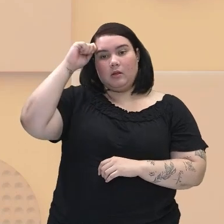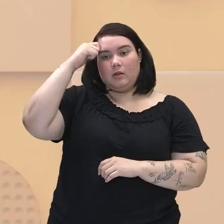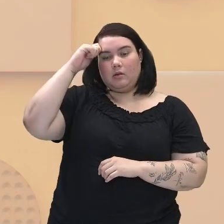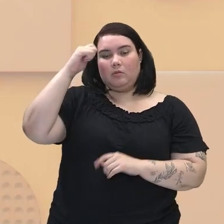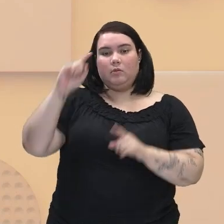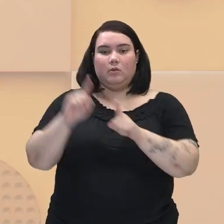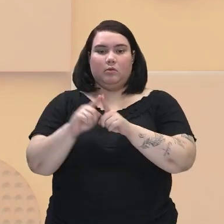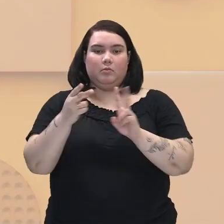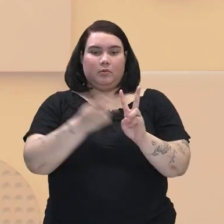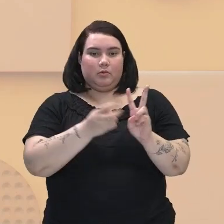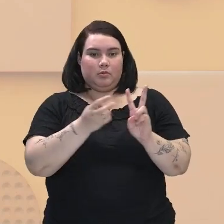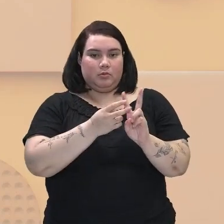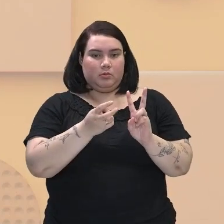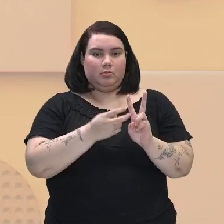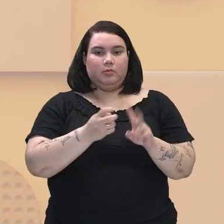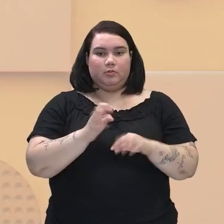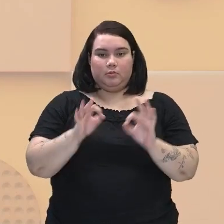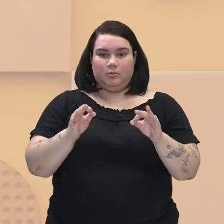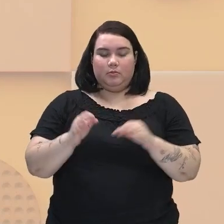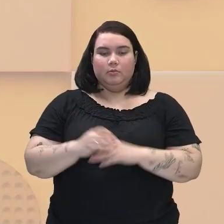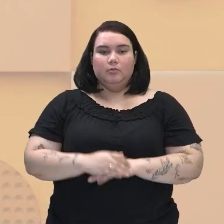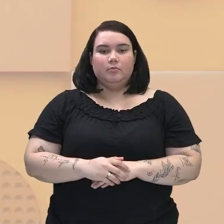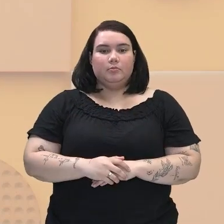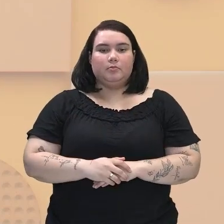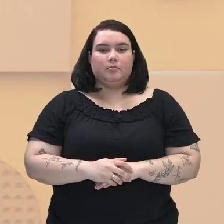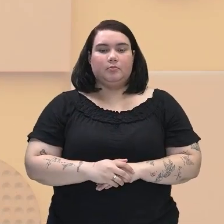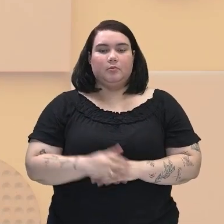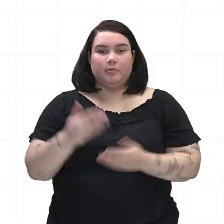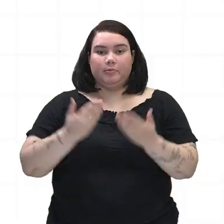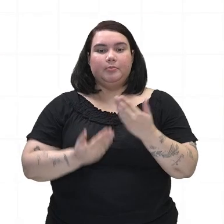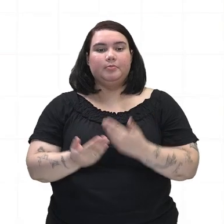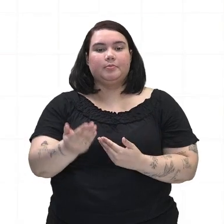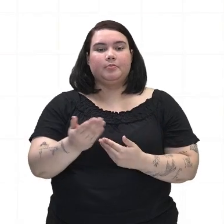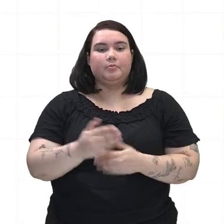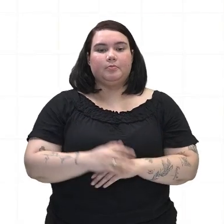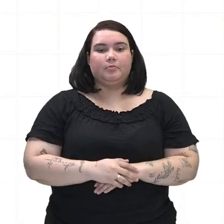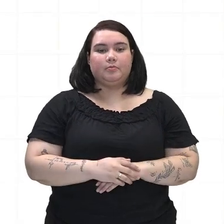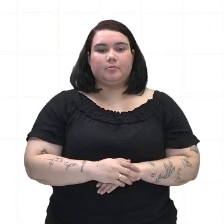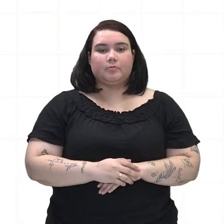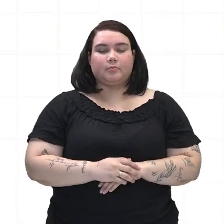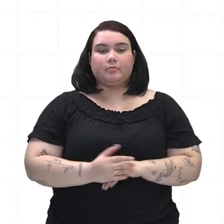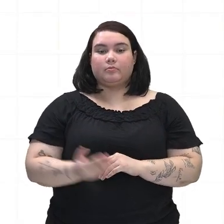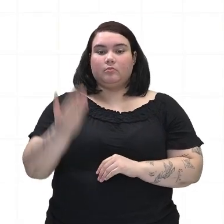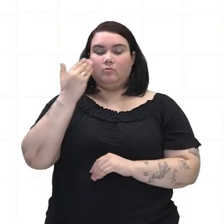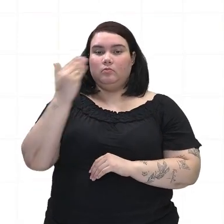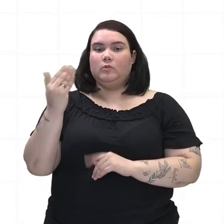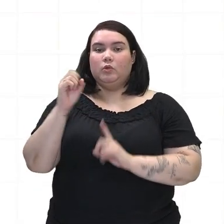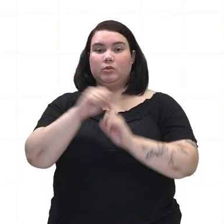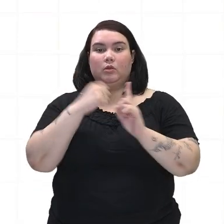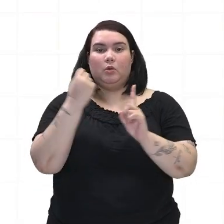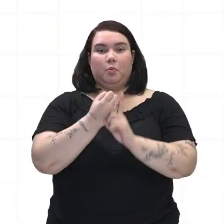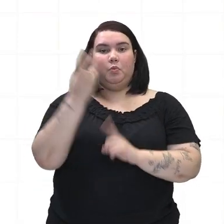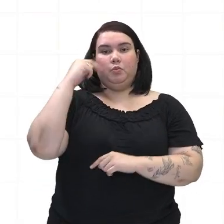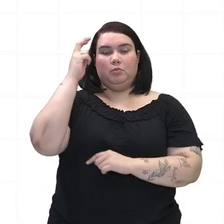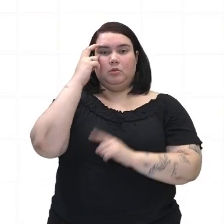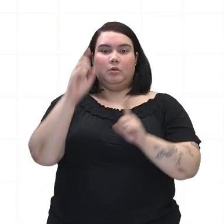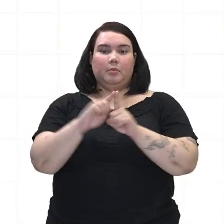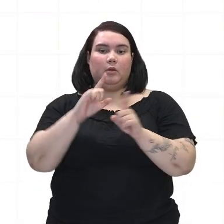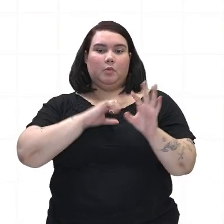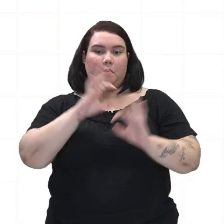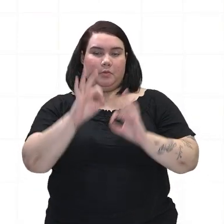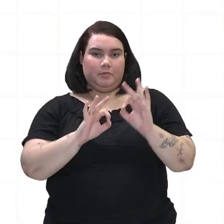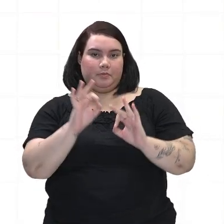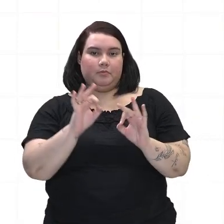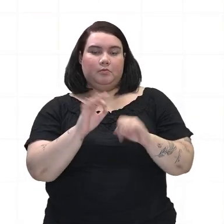e indígena também, ok? Continuando, organização social e cultural. Os